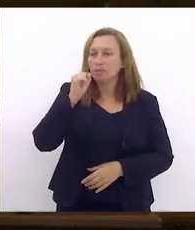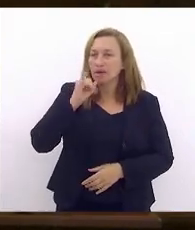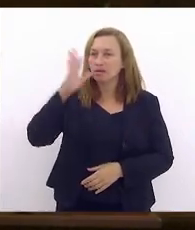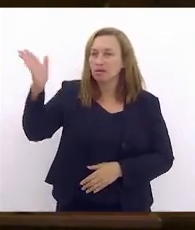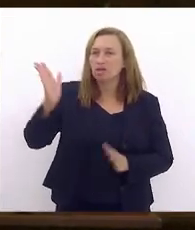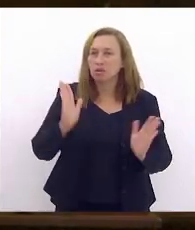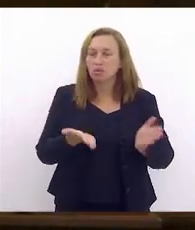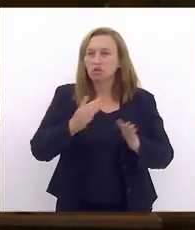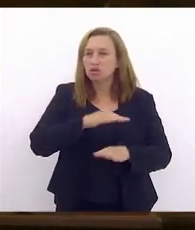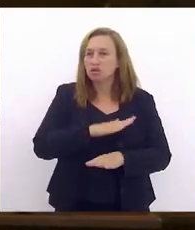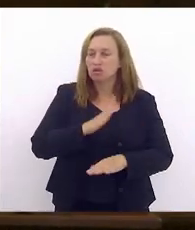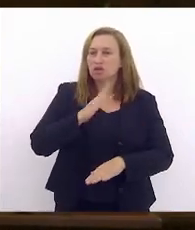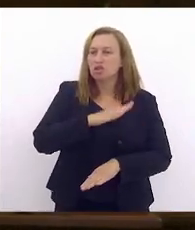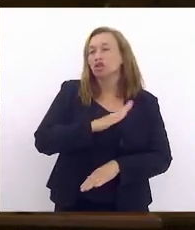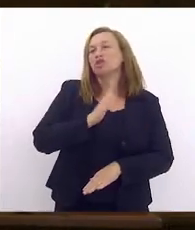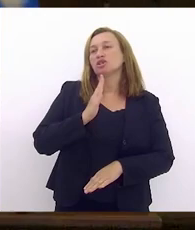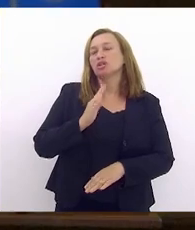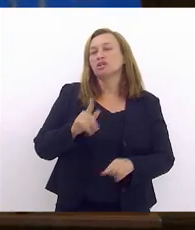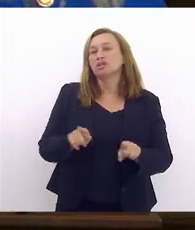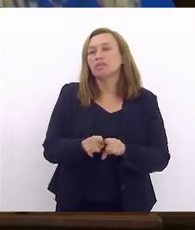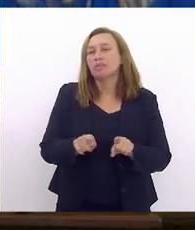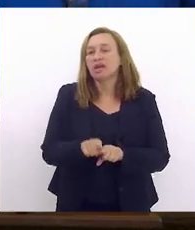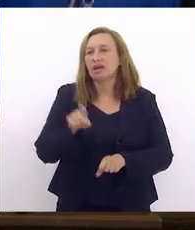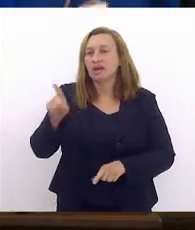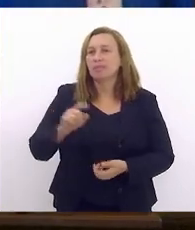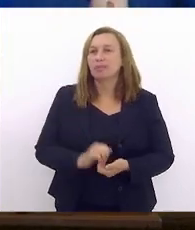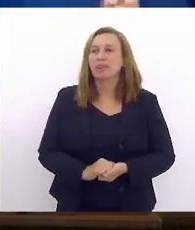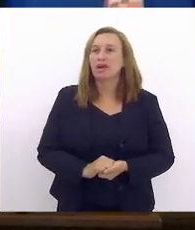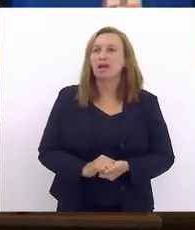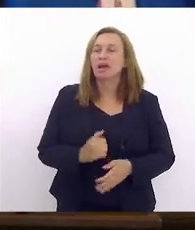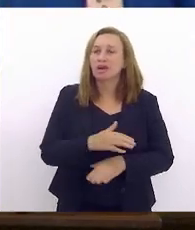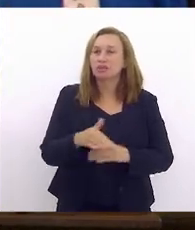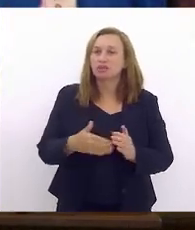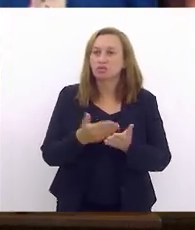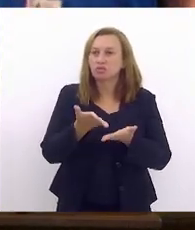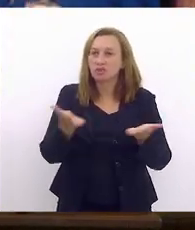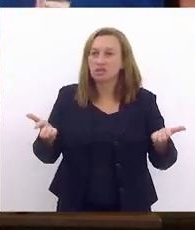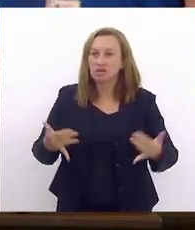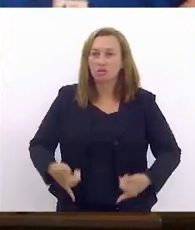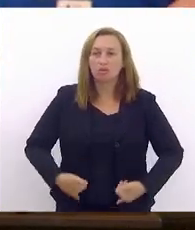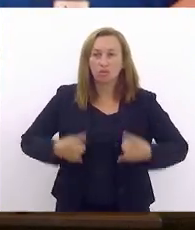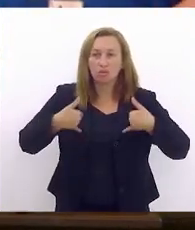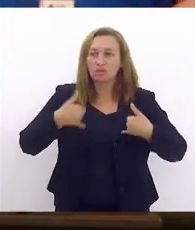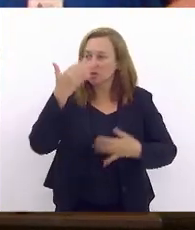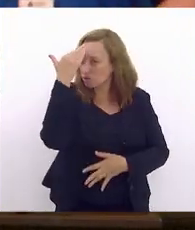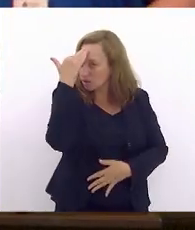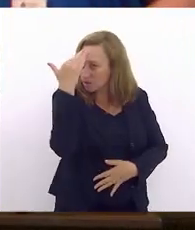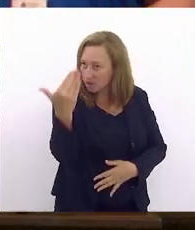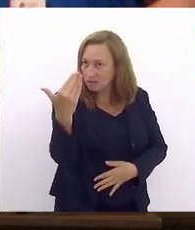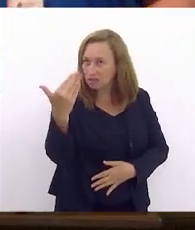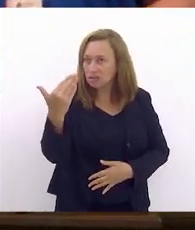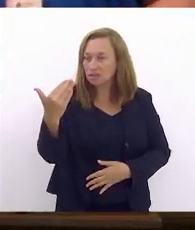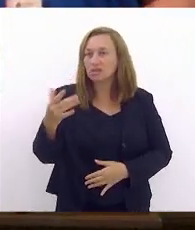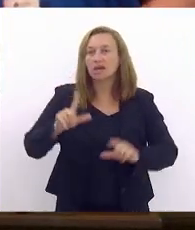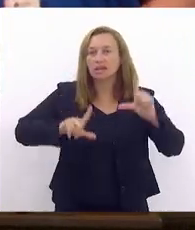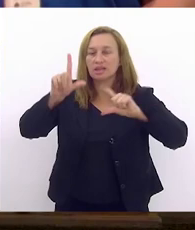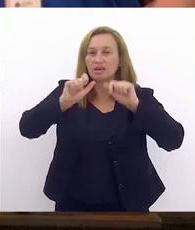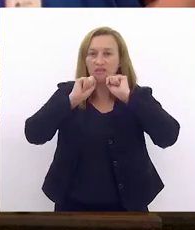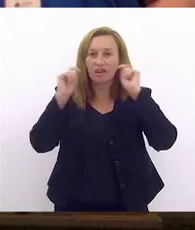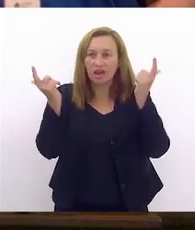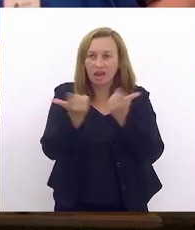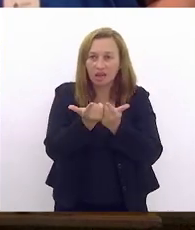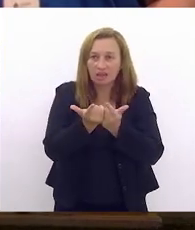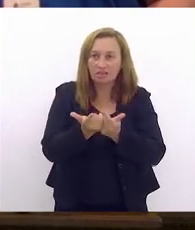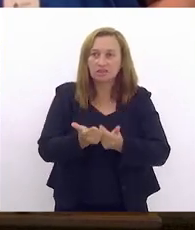direto lá também. Senhoras e senhores, é com muita honra que agradeço a TV Alerge de